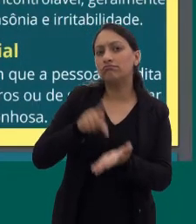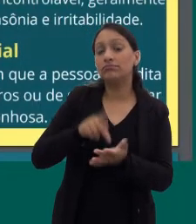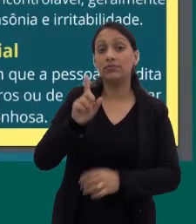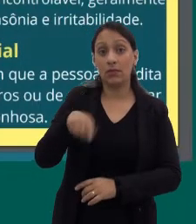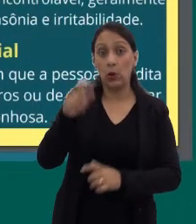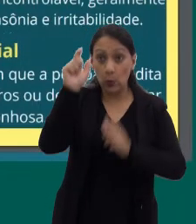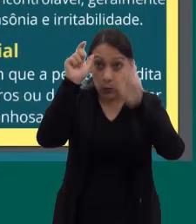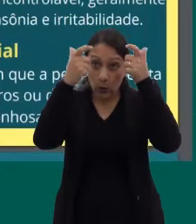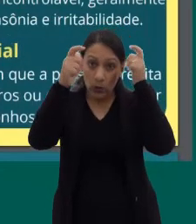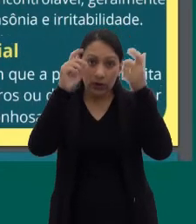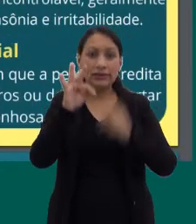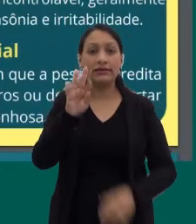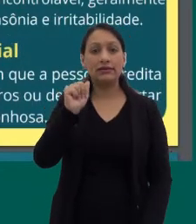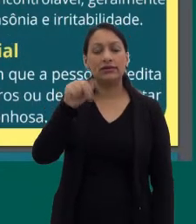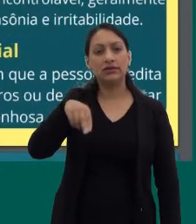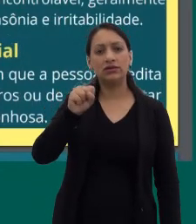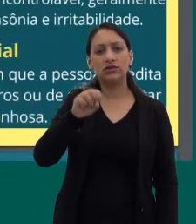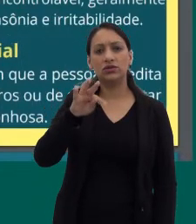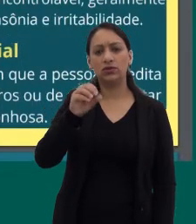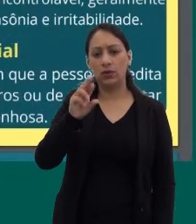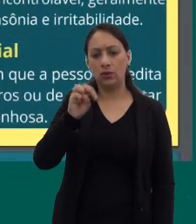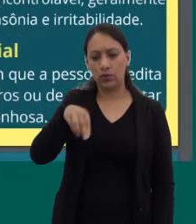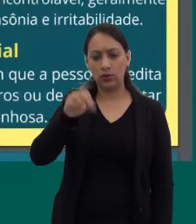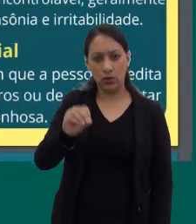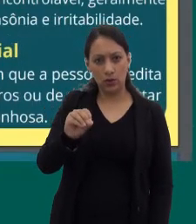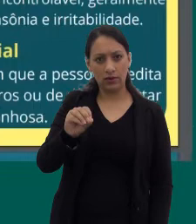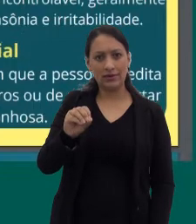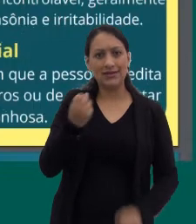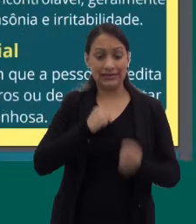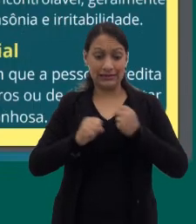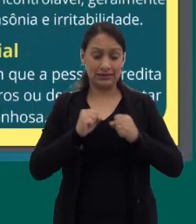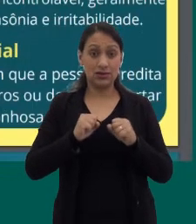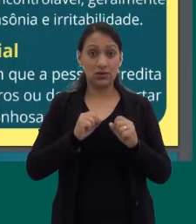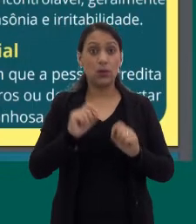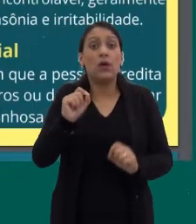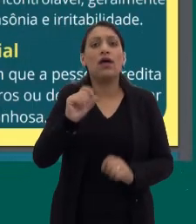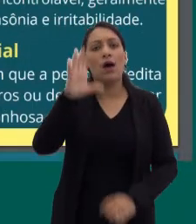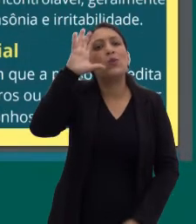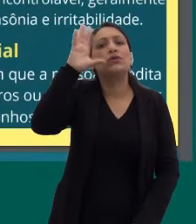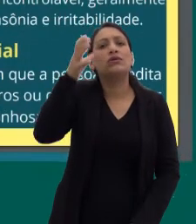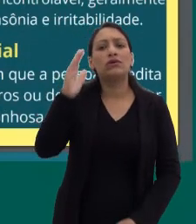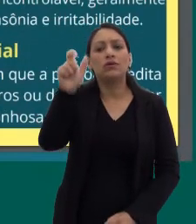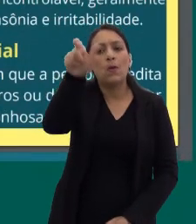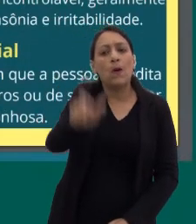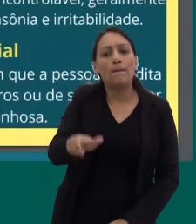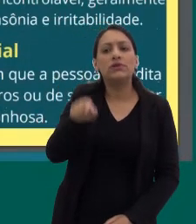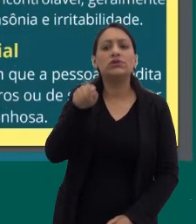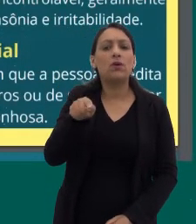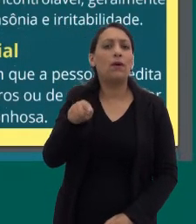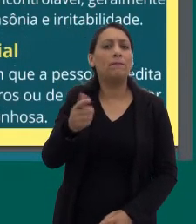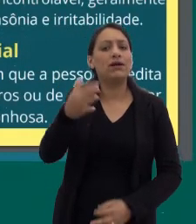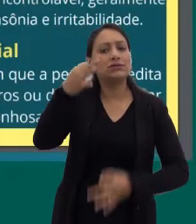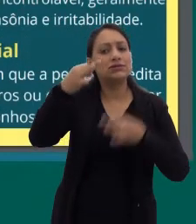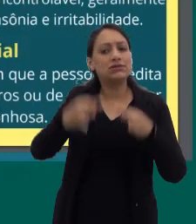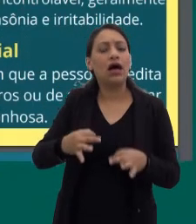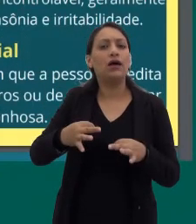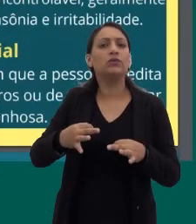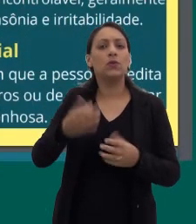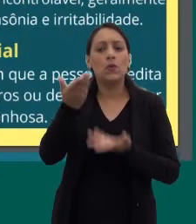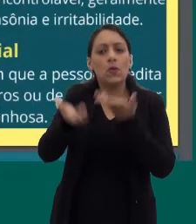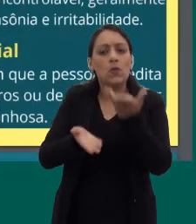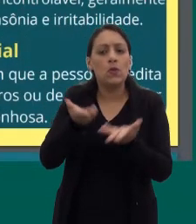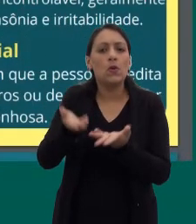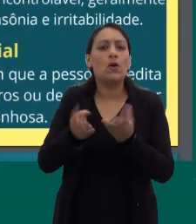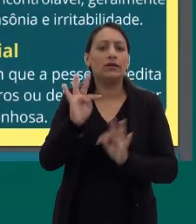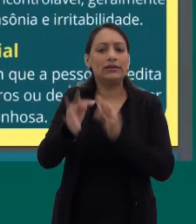transtorno, então, de ansiedade que o paciente, que a pessoa está passando, para que a gente saiba exatamente o tratamento para conduzir, a forma de